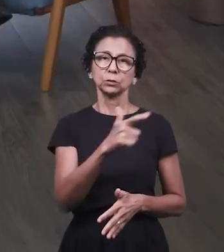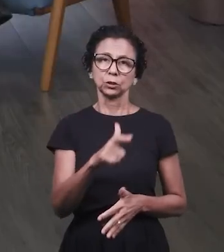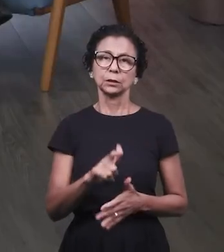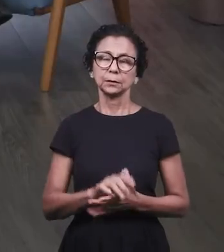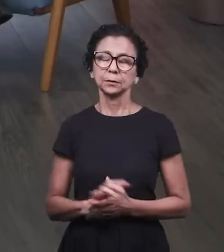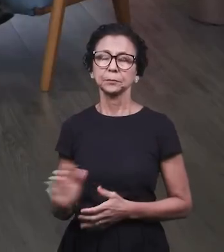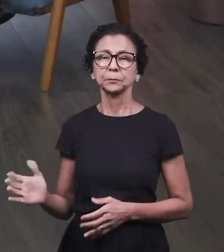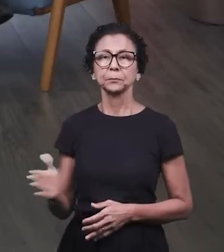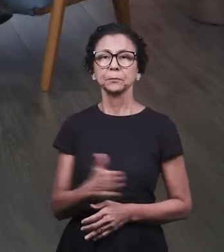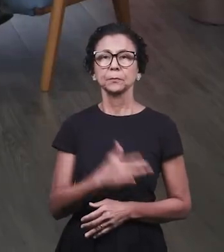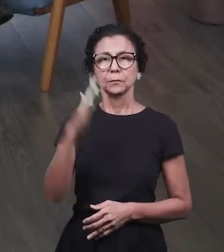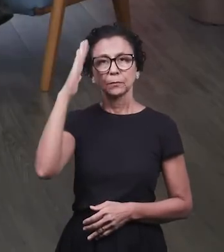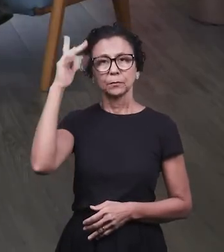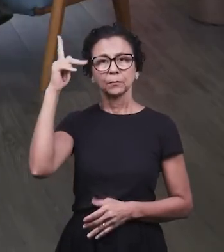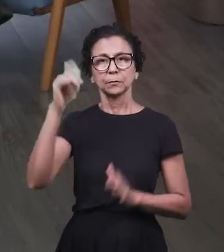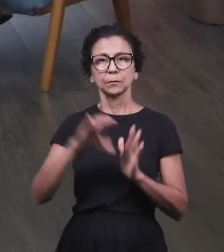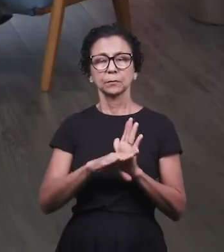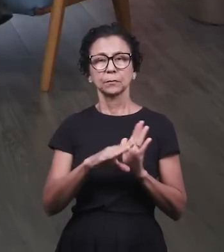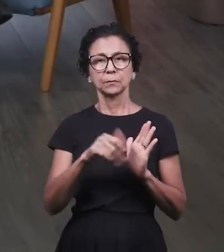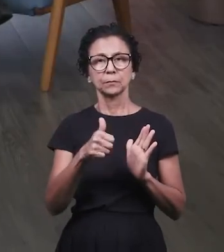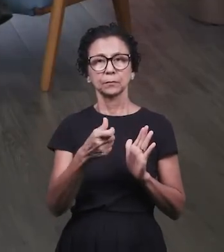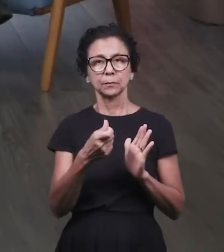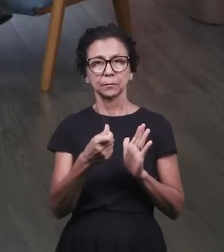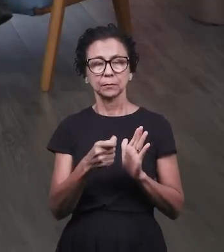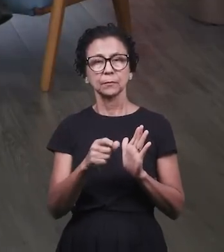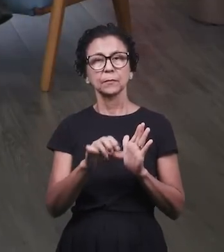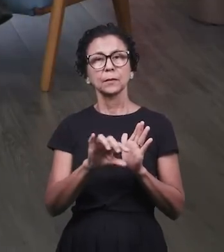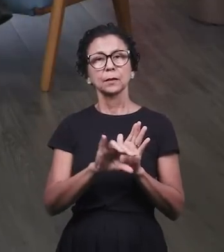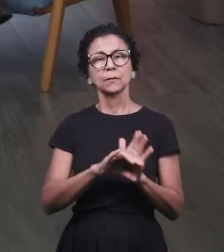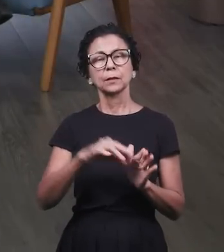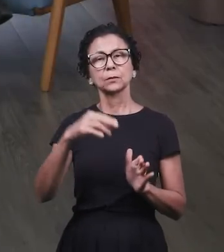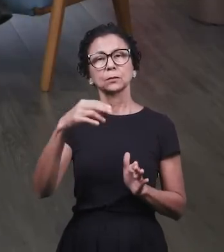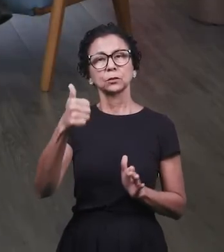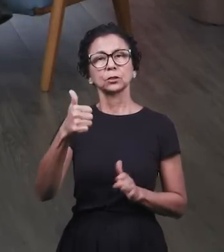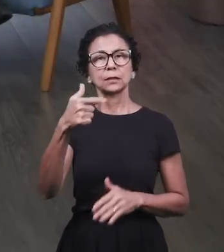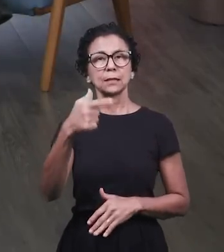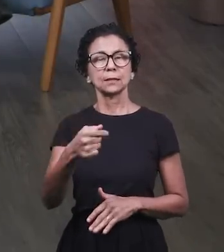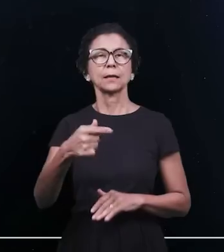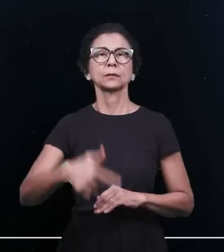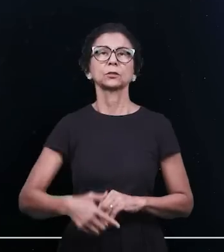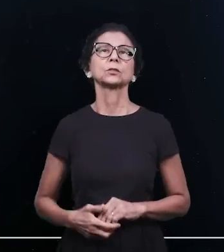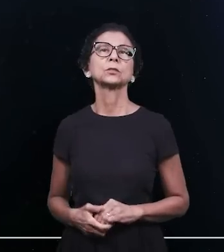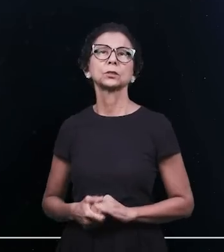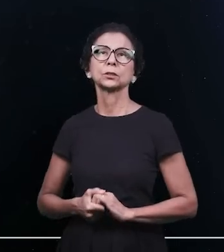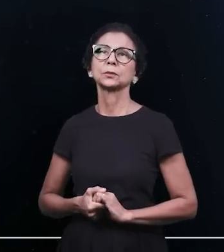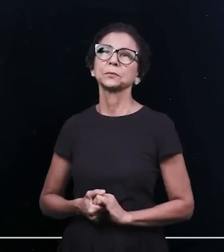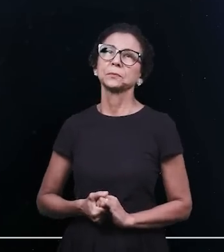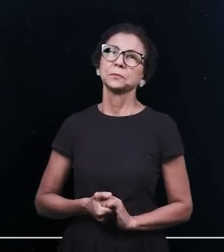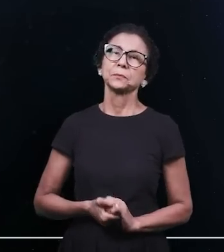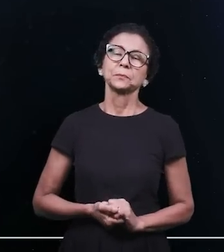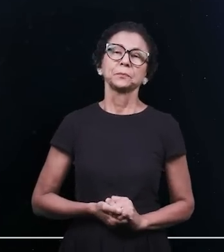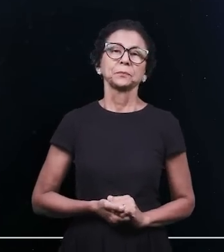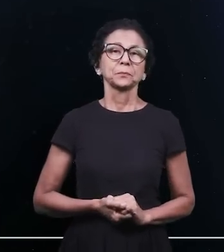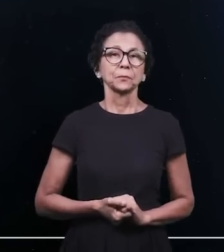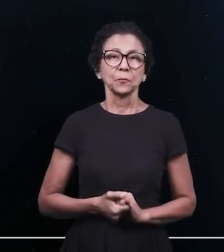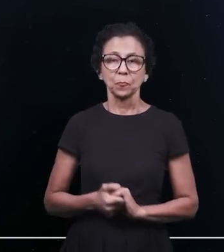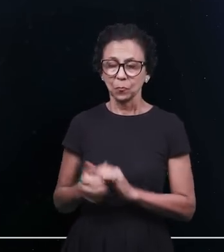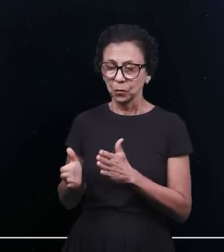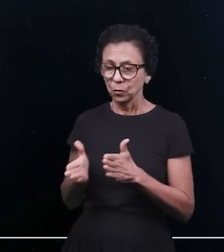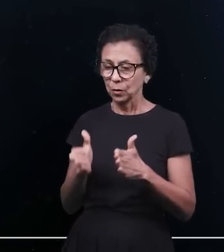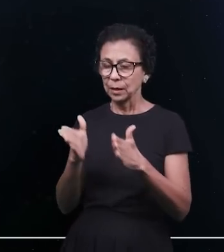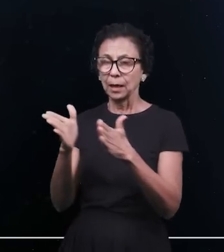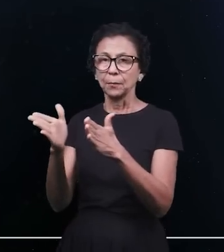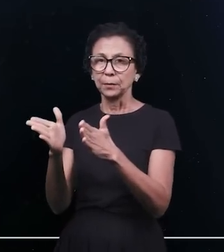trazido. Provérbios capítulo 16, verso 17, diz o seguinte: o alto caminho dos retos